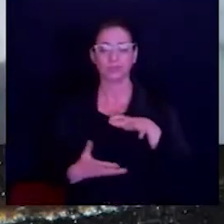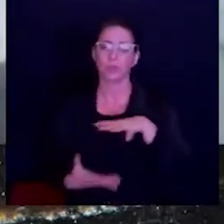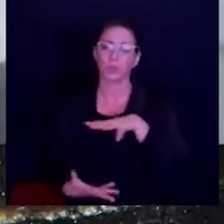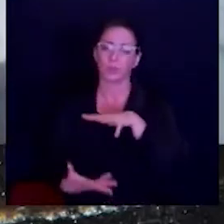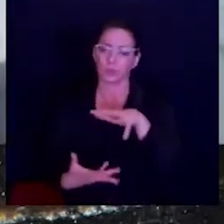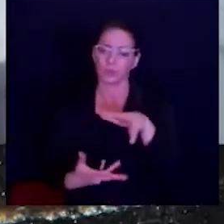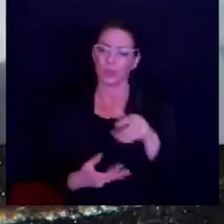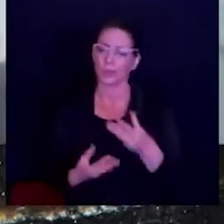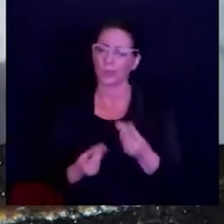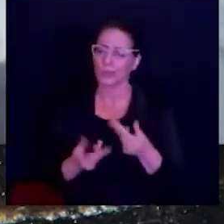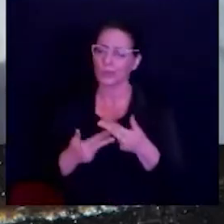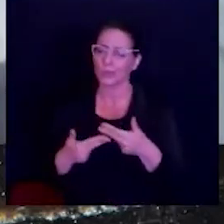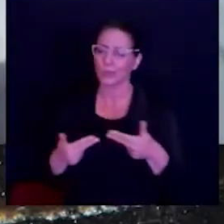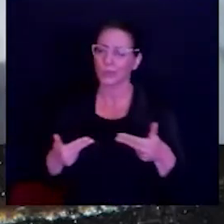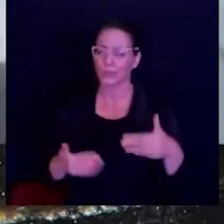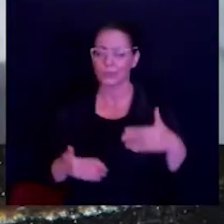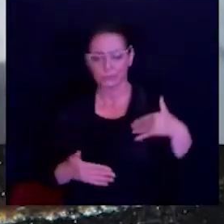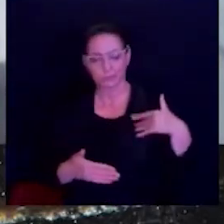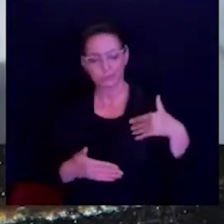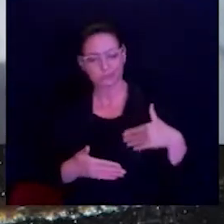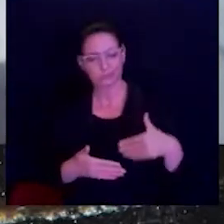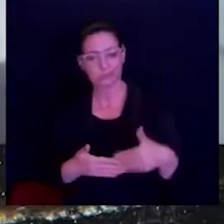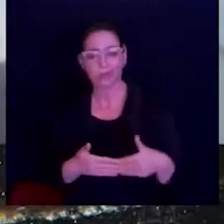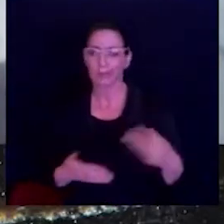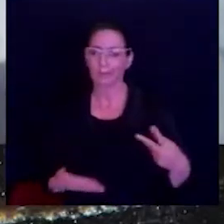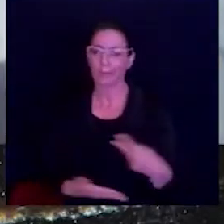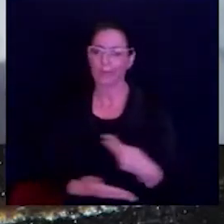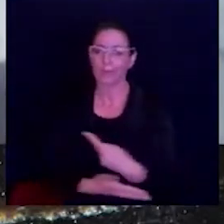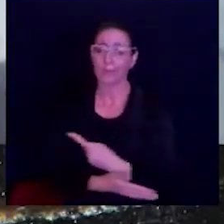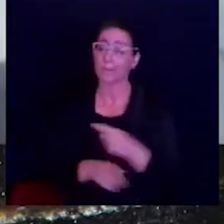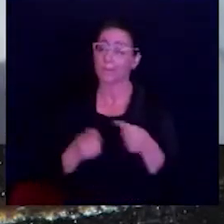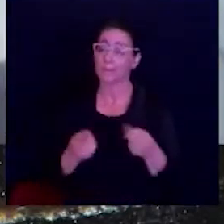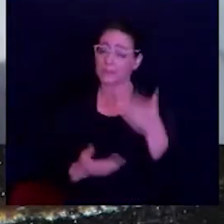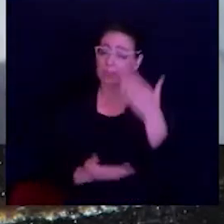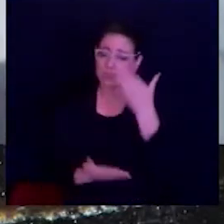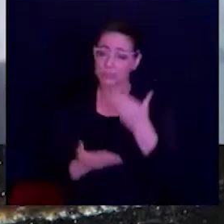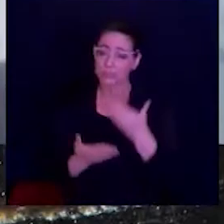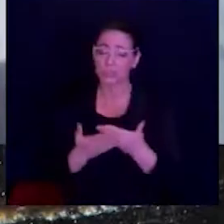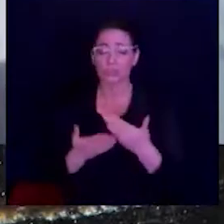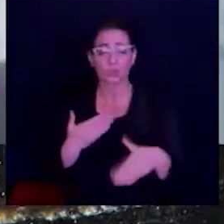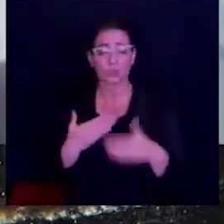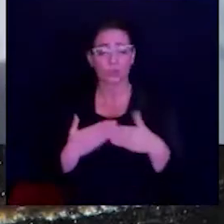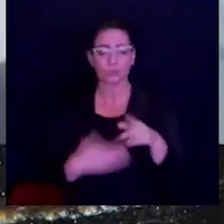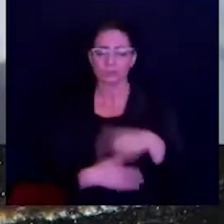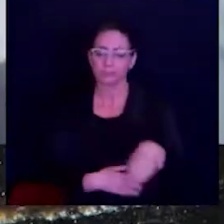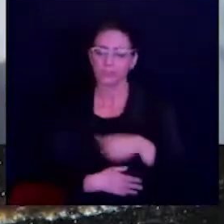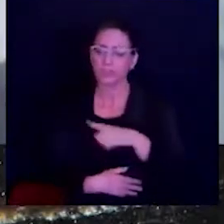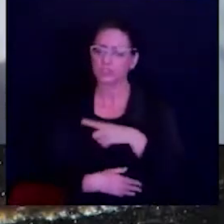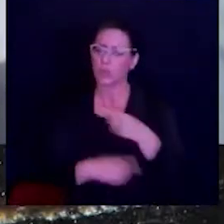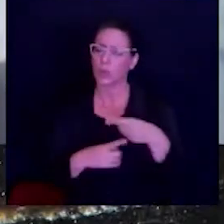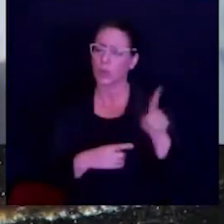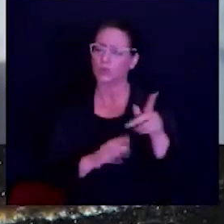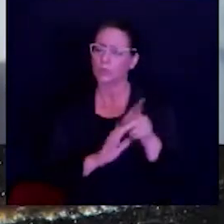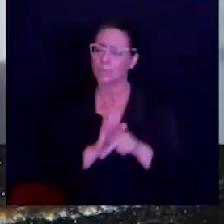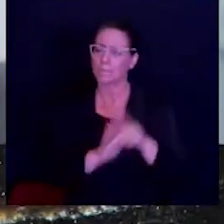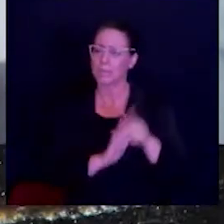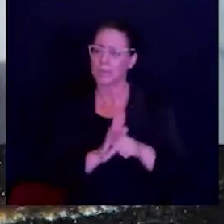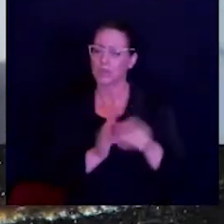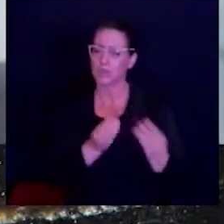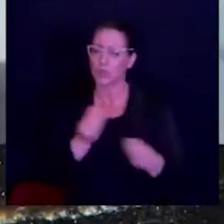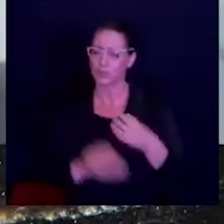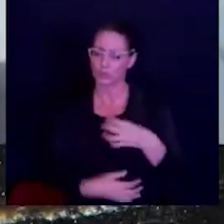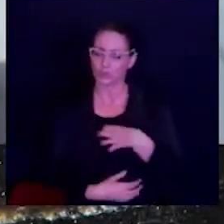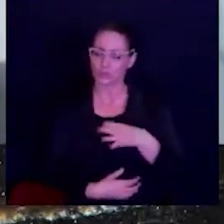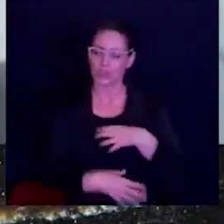Muitas coisas aconteceram ao longo desse ano. Acredito que todas nós tínhamos outros planos e ideias de como queríamos que essa formatura